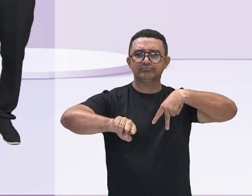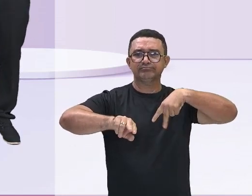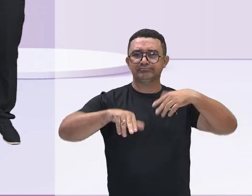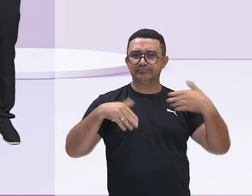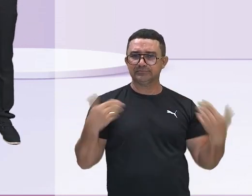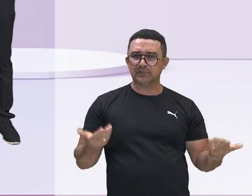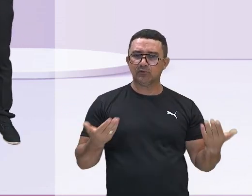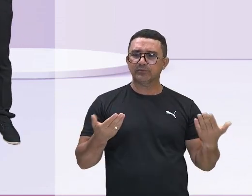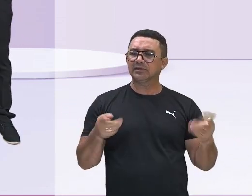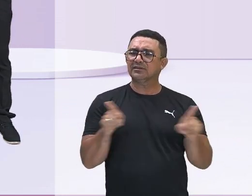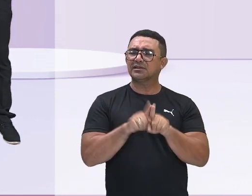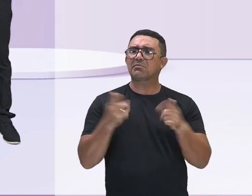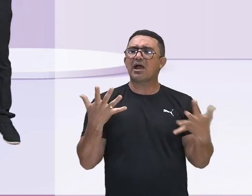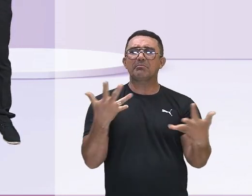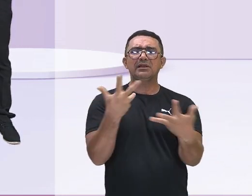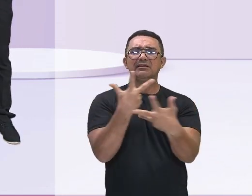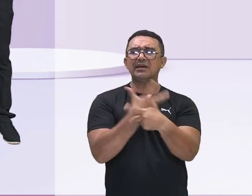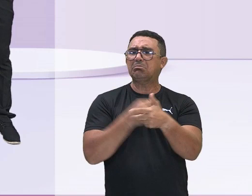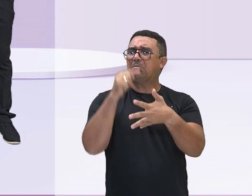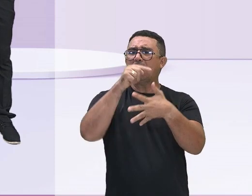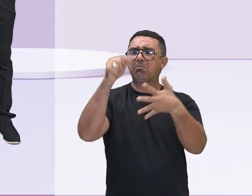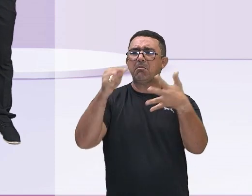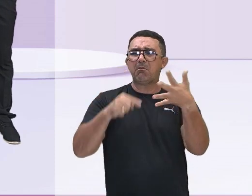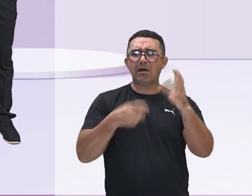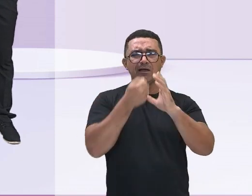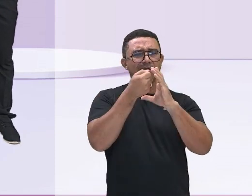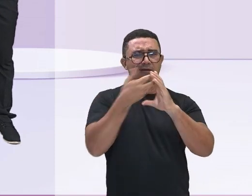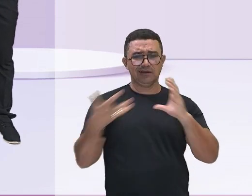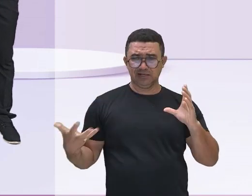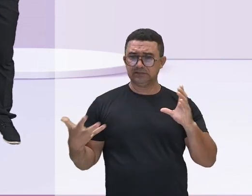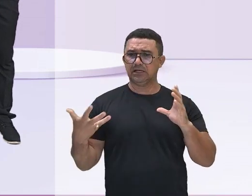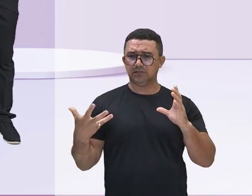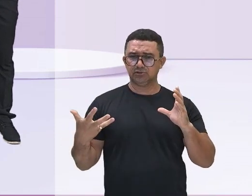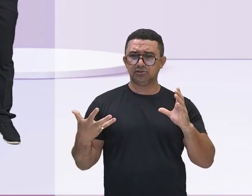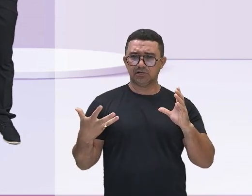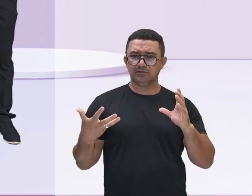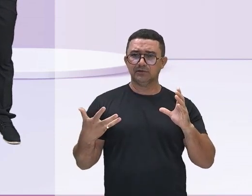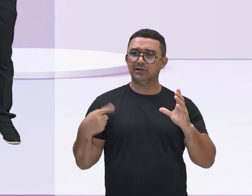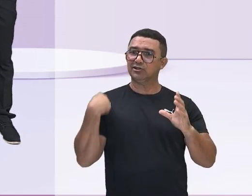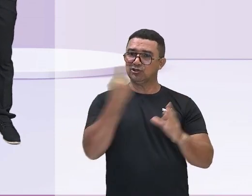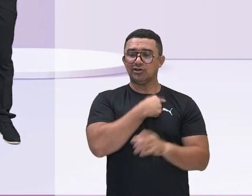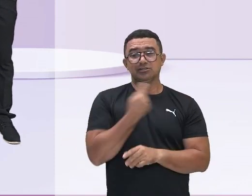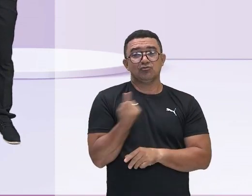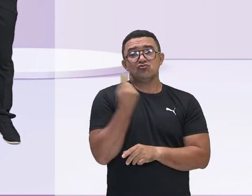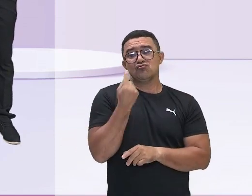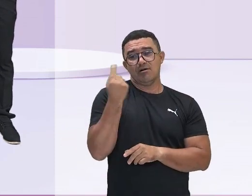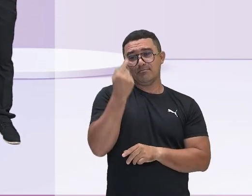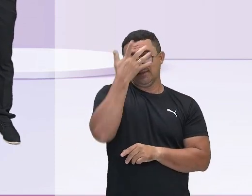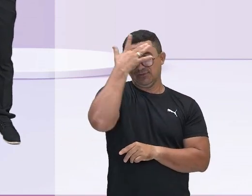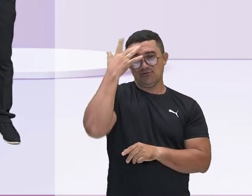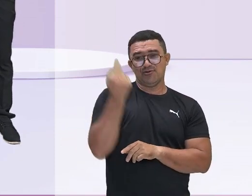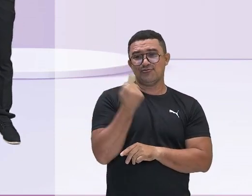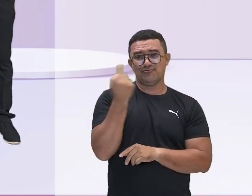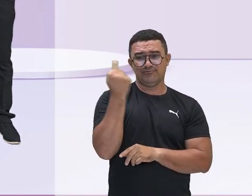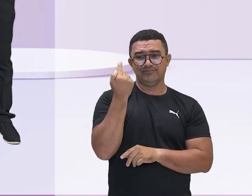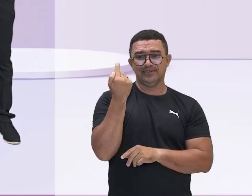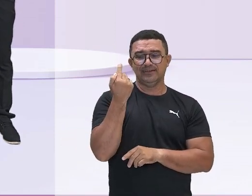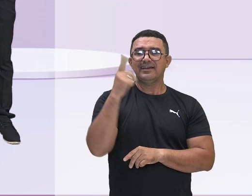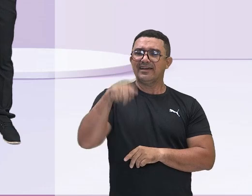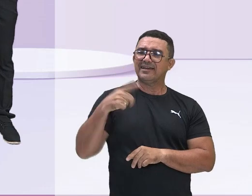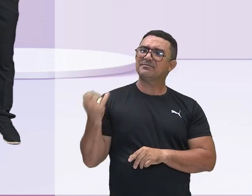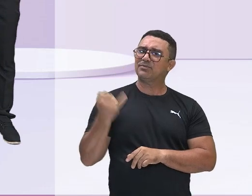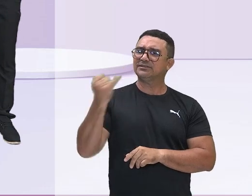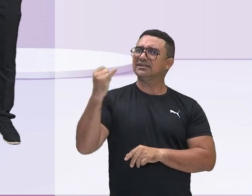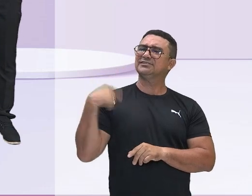de habilidades e tantas outras características que nos tornam únicos, tá? É importante entender,